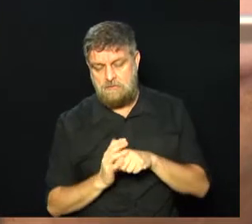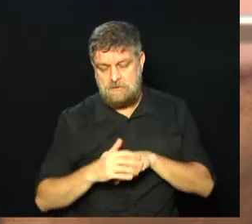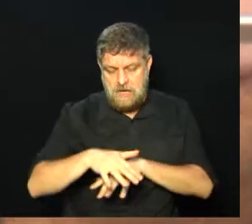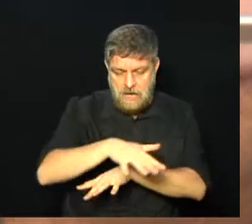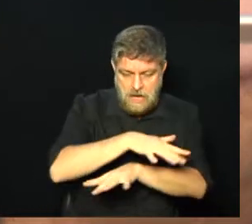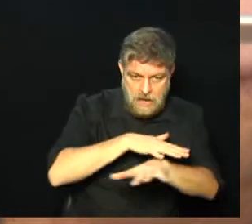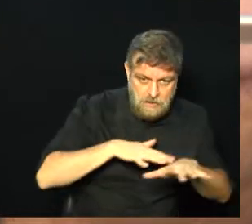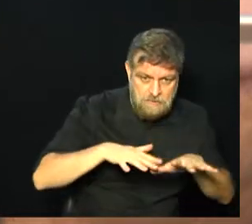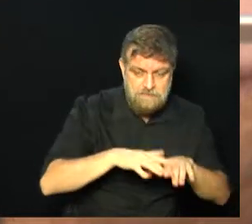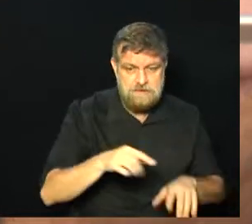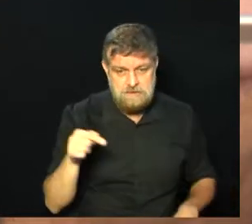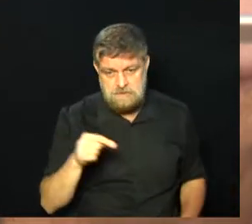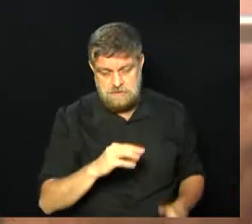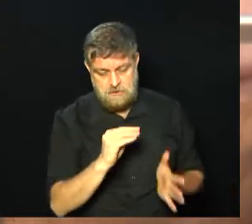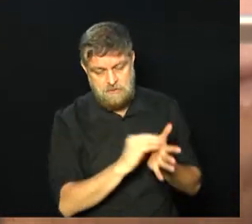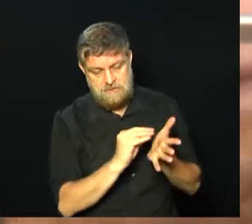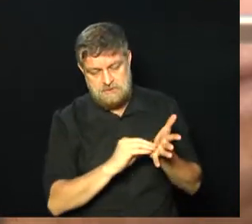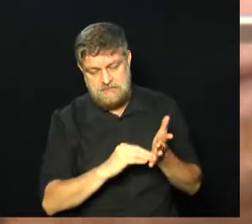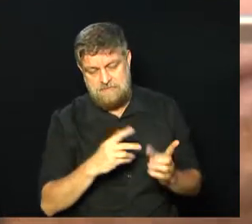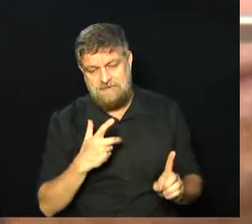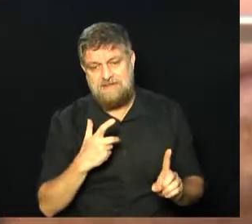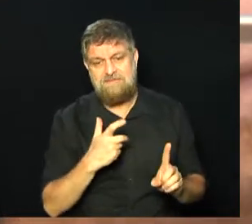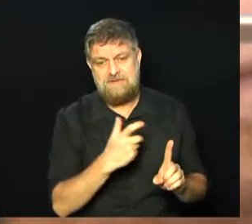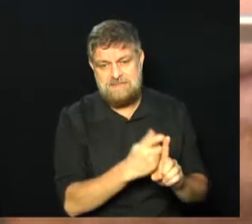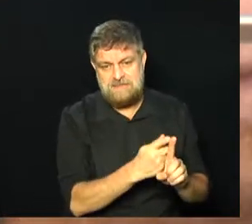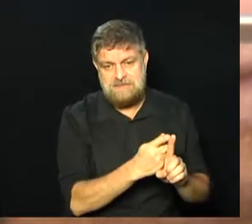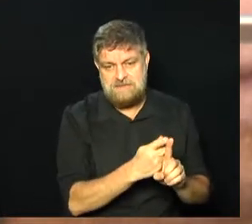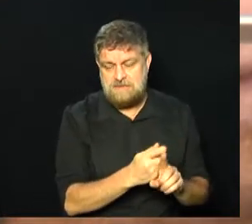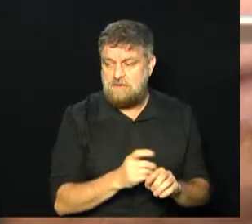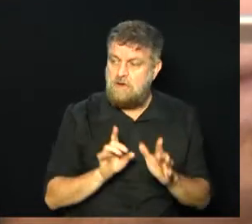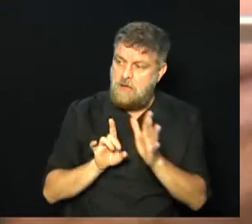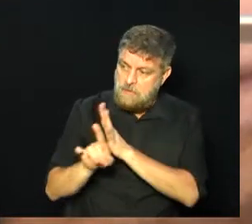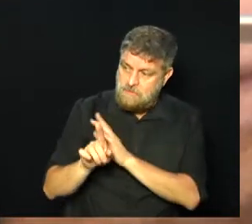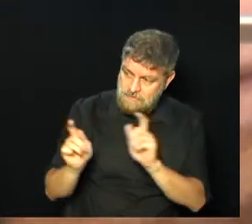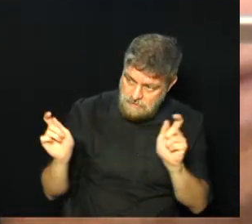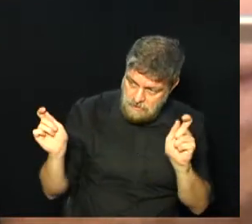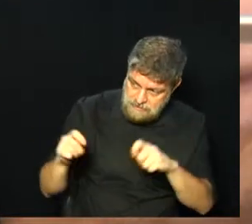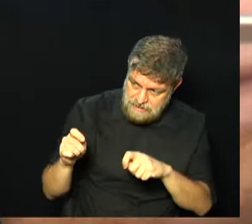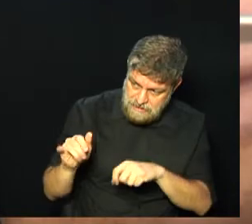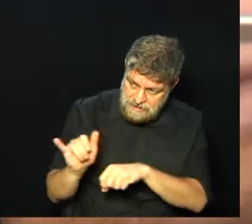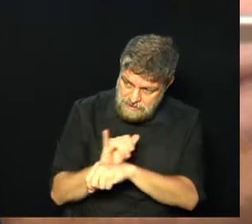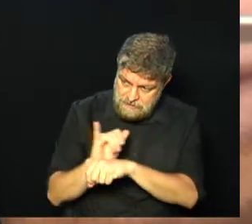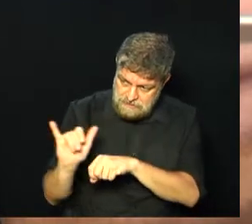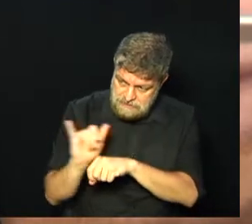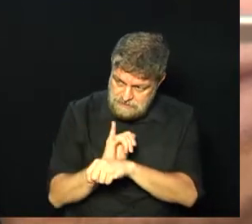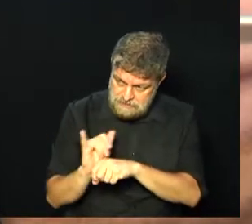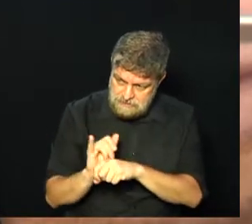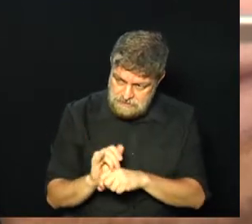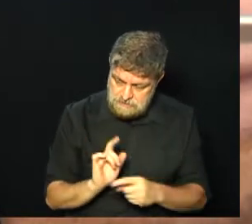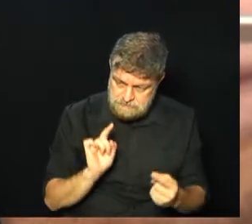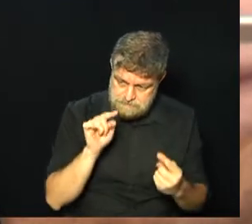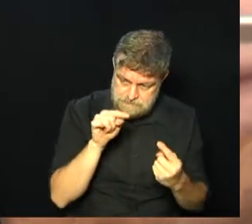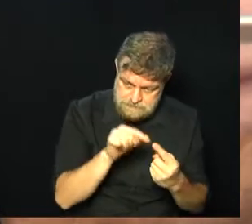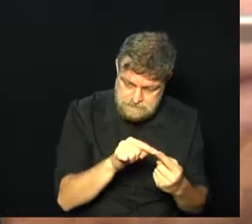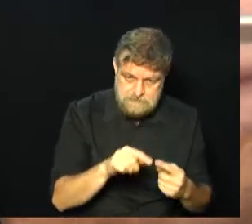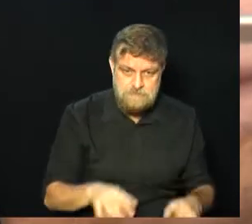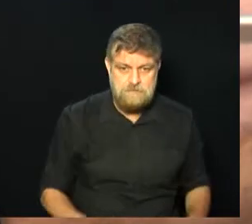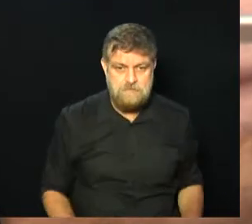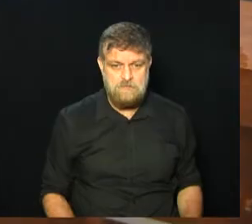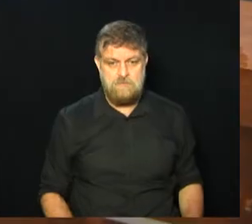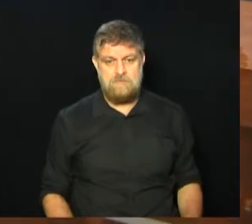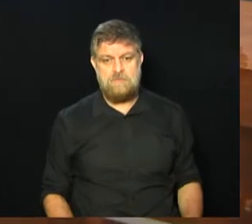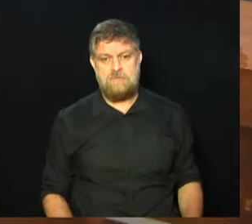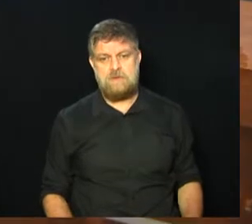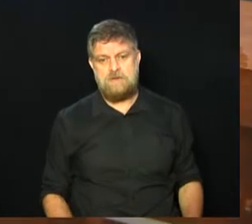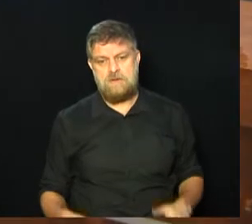no caso do agendamento de vacinação. Se existe já um trabalho nessa linha. Obrigado. Olha, você fez uma